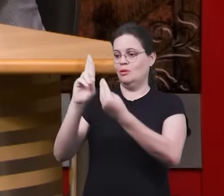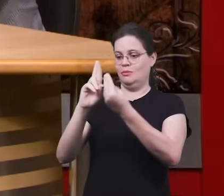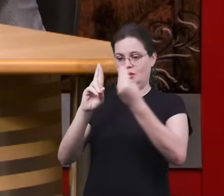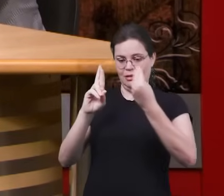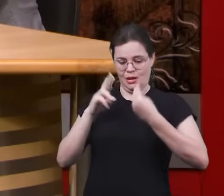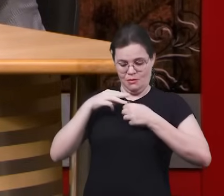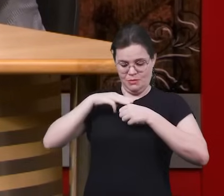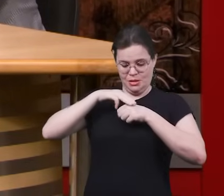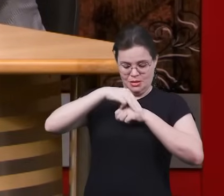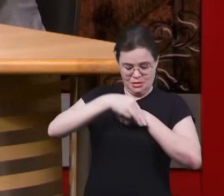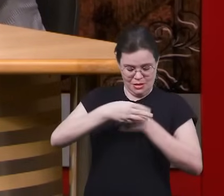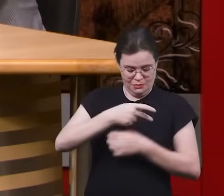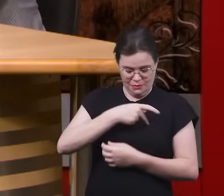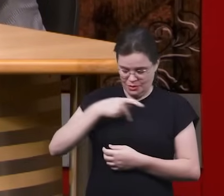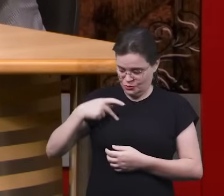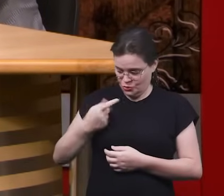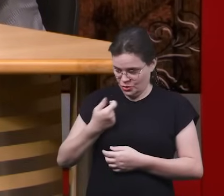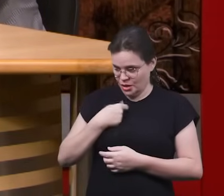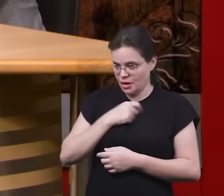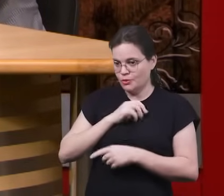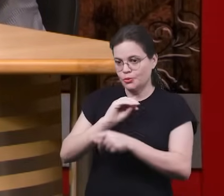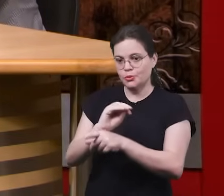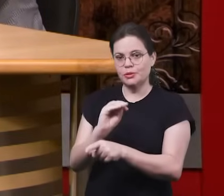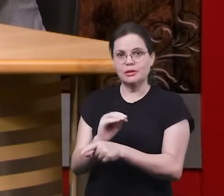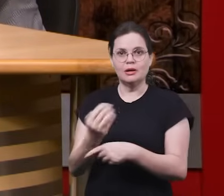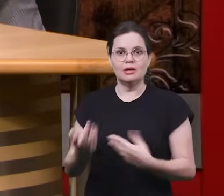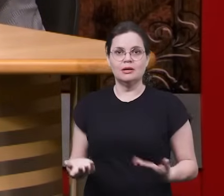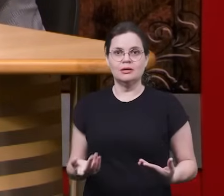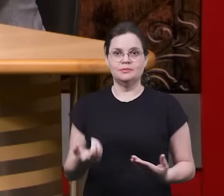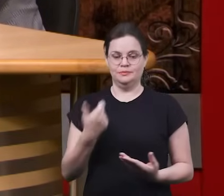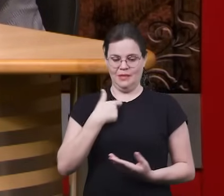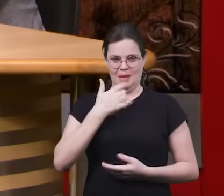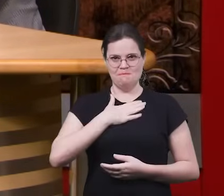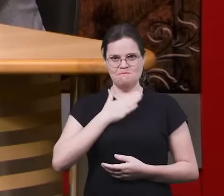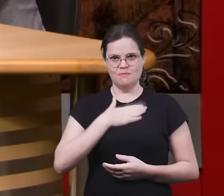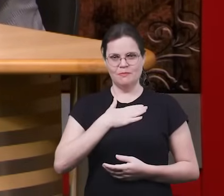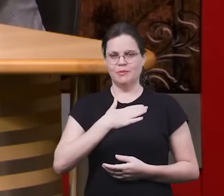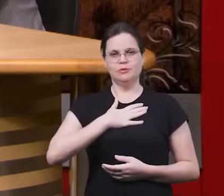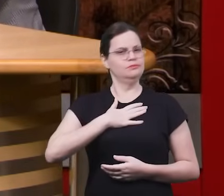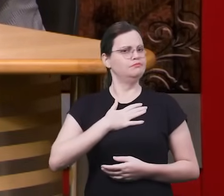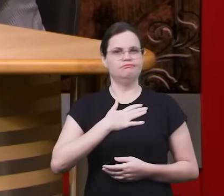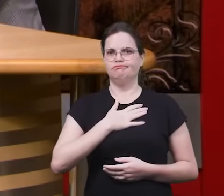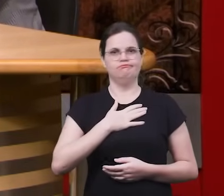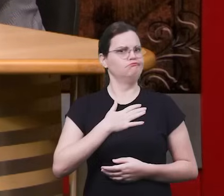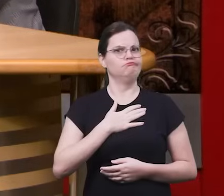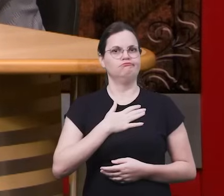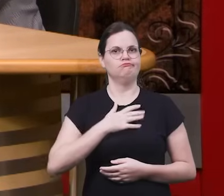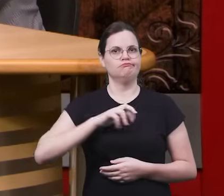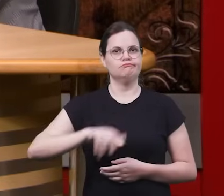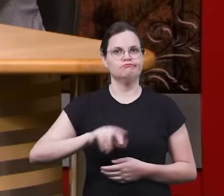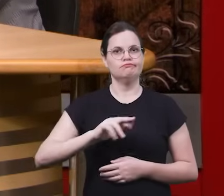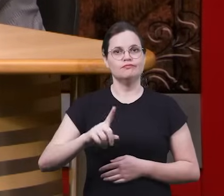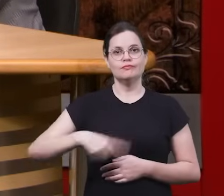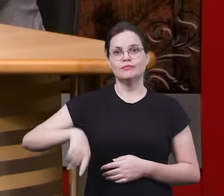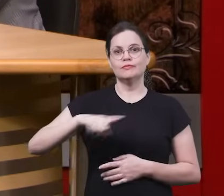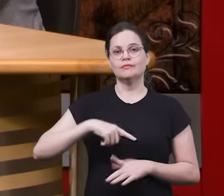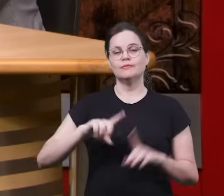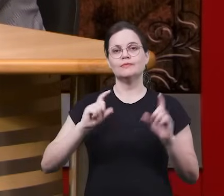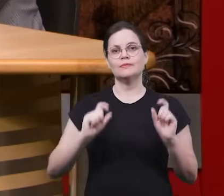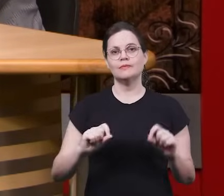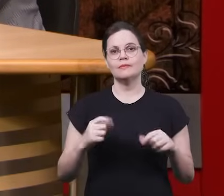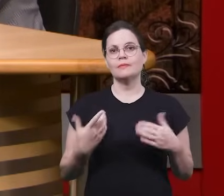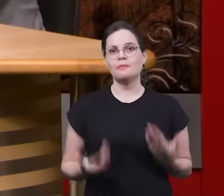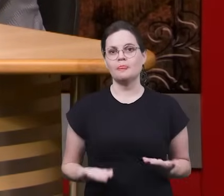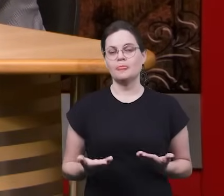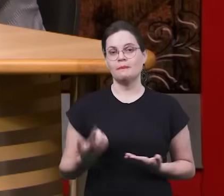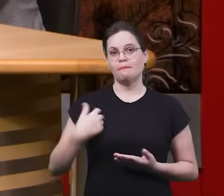foi emprestado a nós, né? Quer dizer, nós não somos donos do ministério, nós estamos usando aquilo que